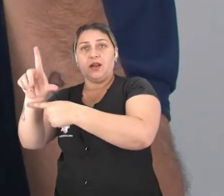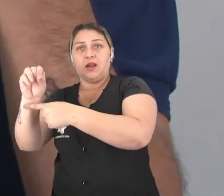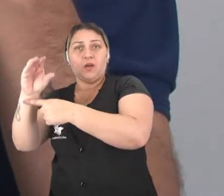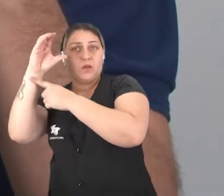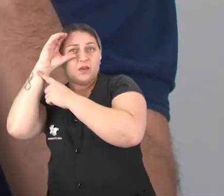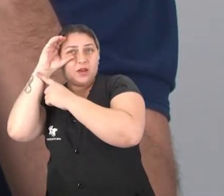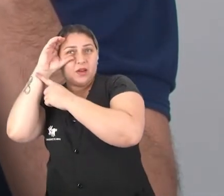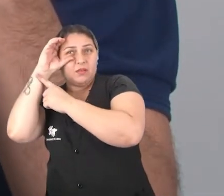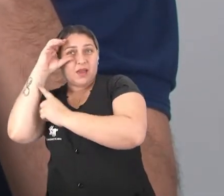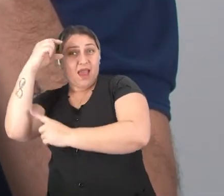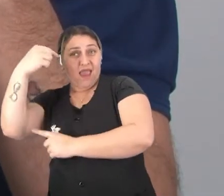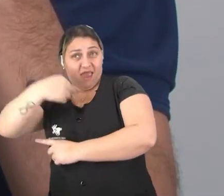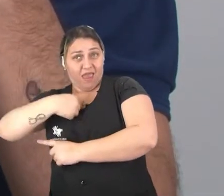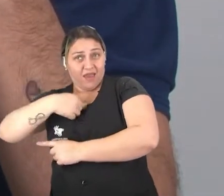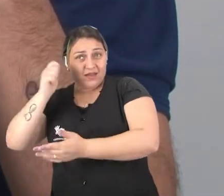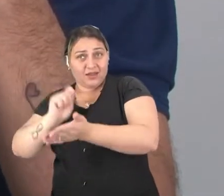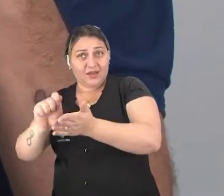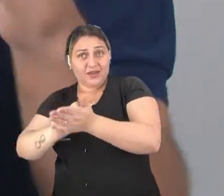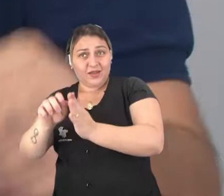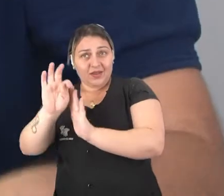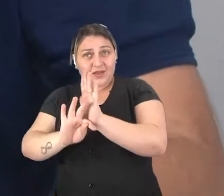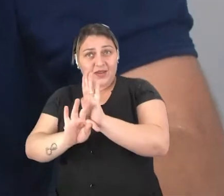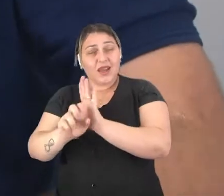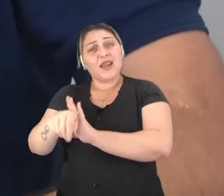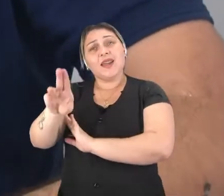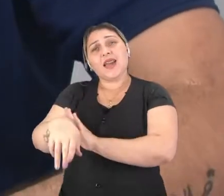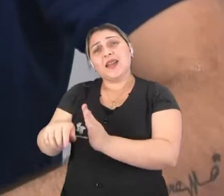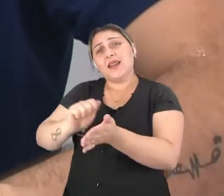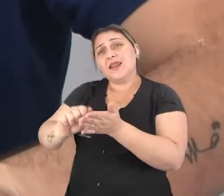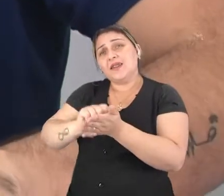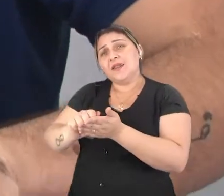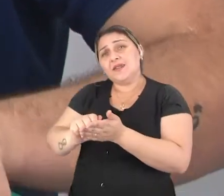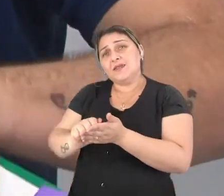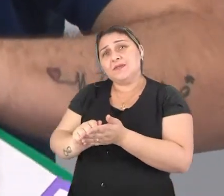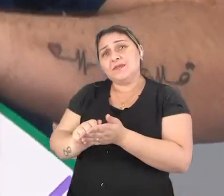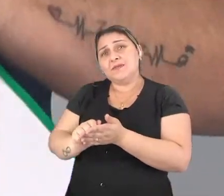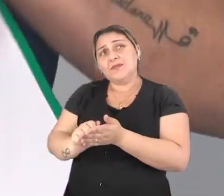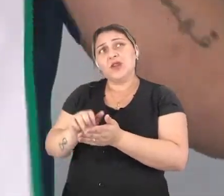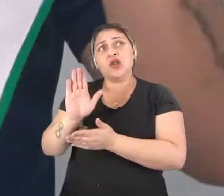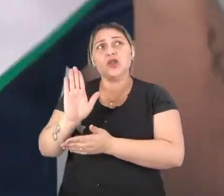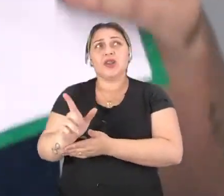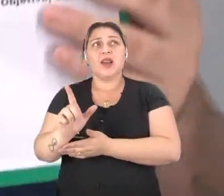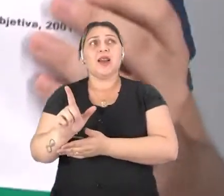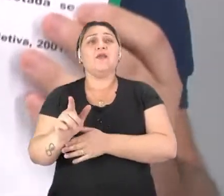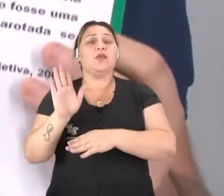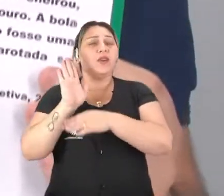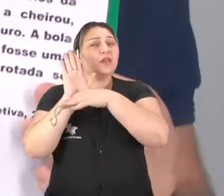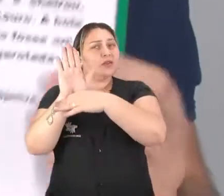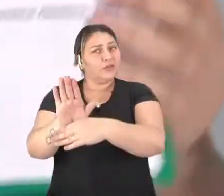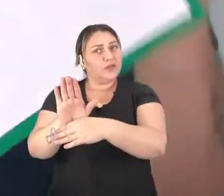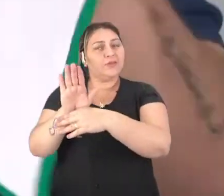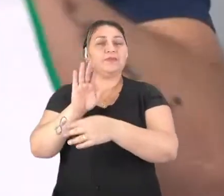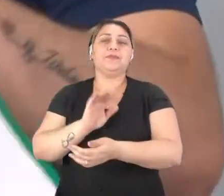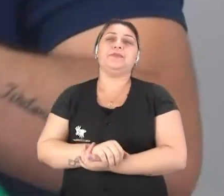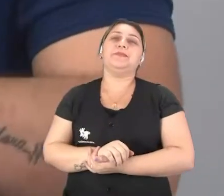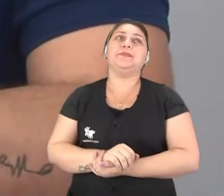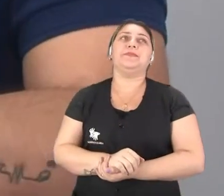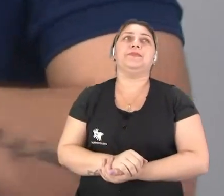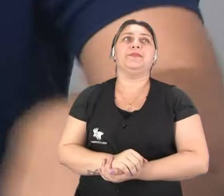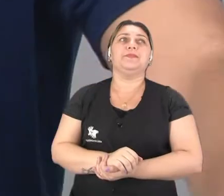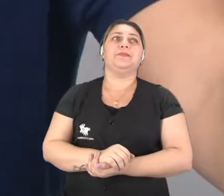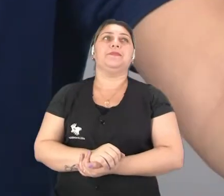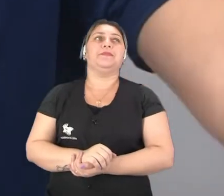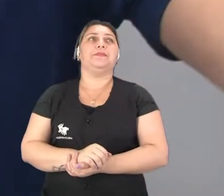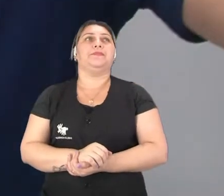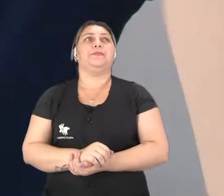foi eu que escrevi esse texto? Quem escreveu? Alguns já estão acertando, mas eu vou dar uma ajudinha aqui, ó. Aliás,